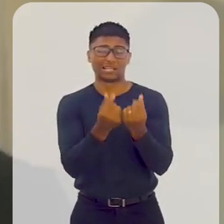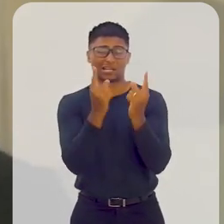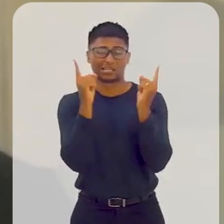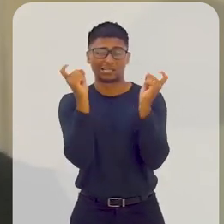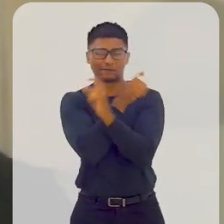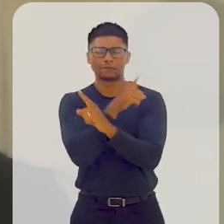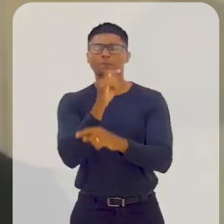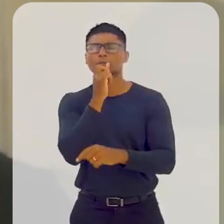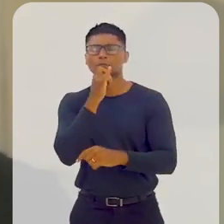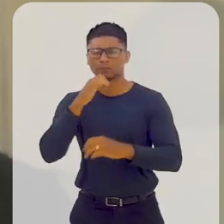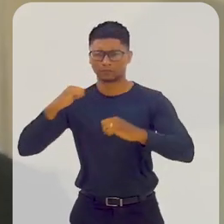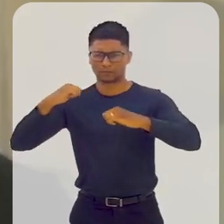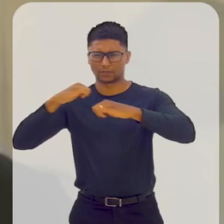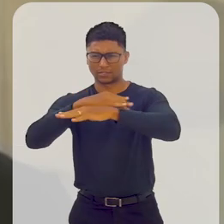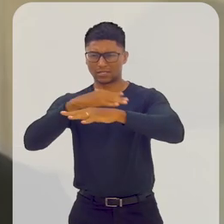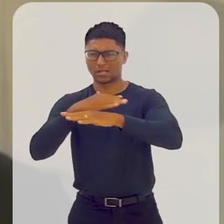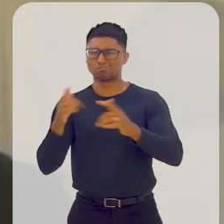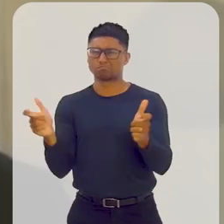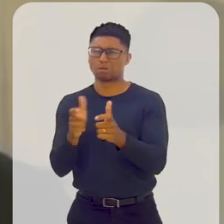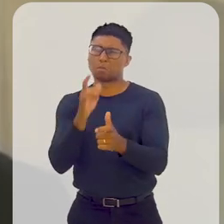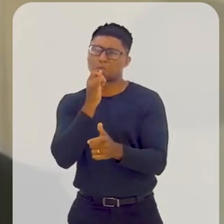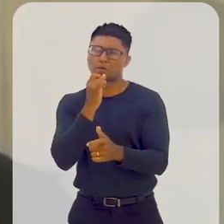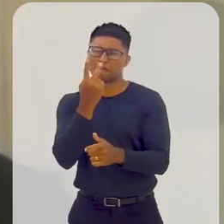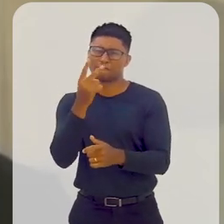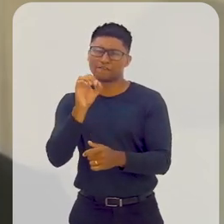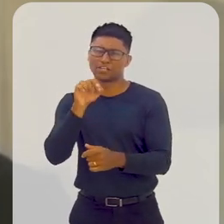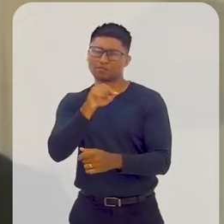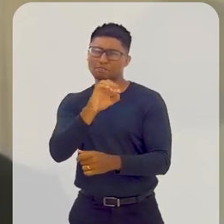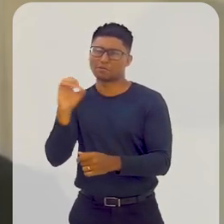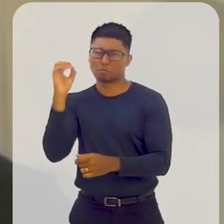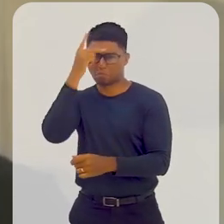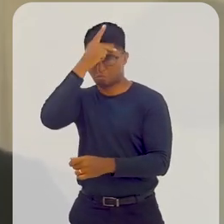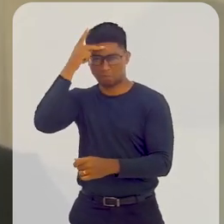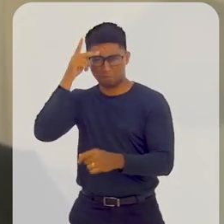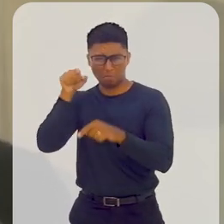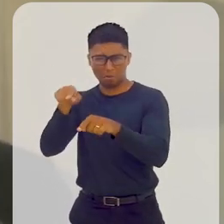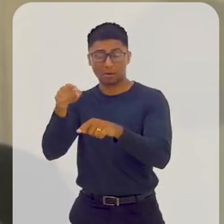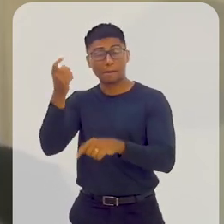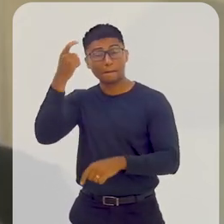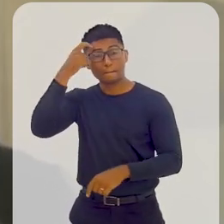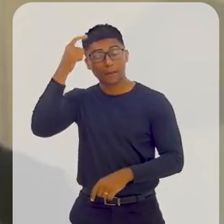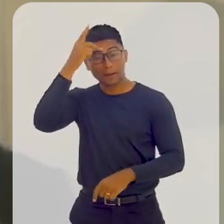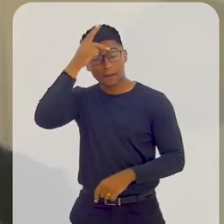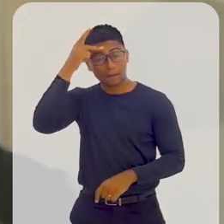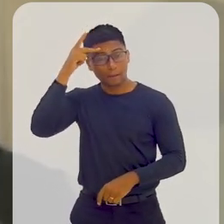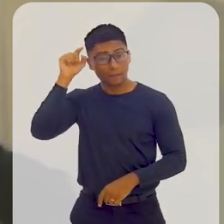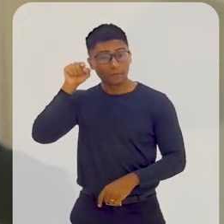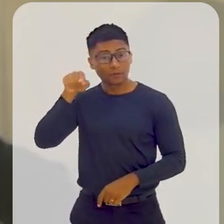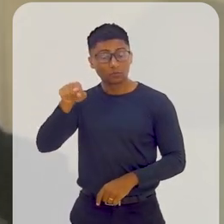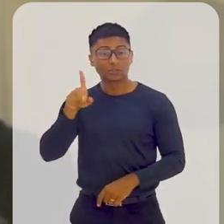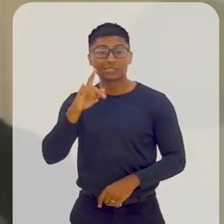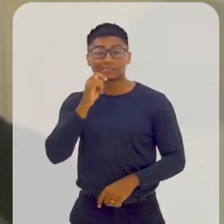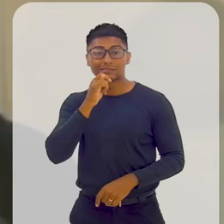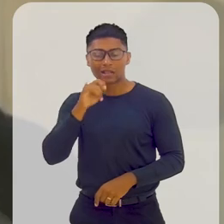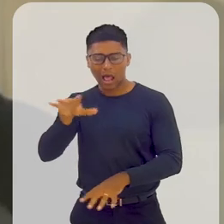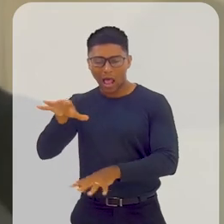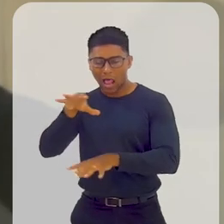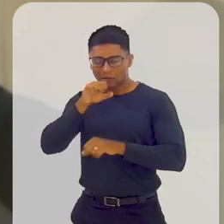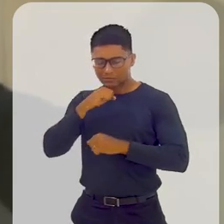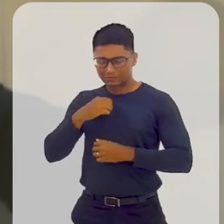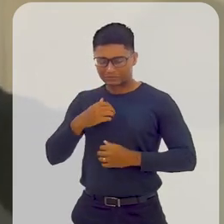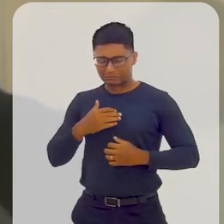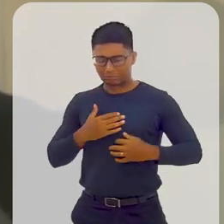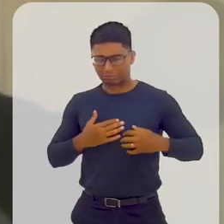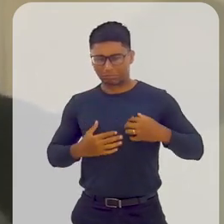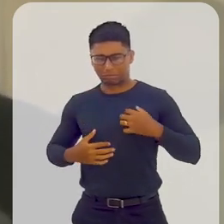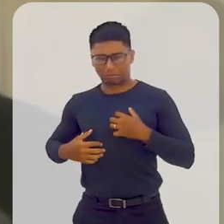delicada, então você pega um município pequeno, né, de 20 mil habitantes, você pensa bem, essa população aí tendo um problema de